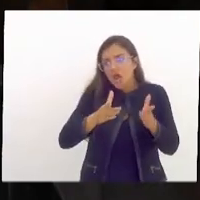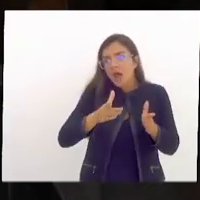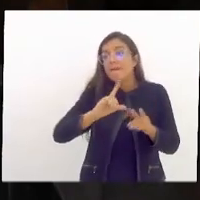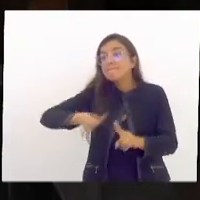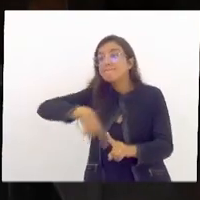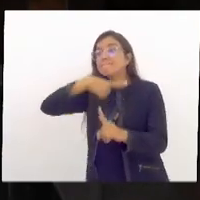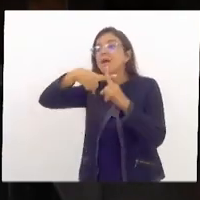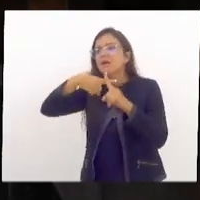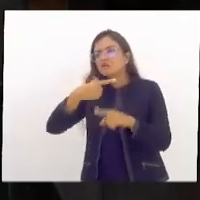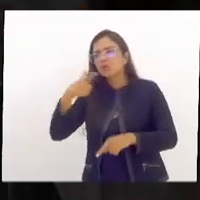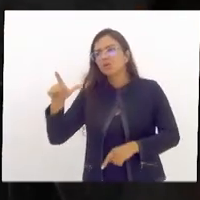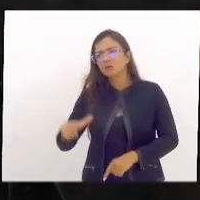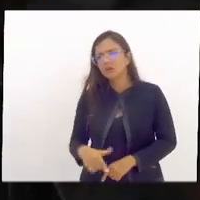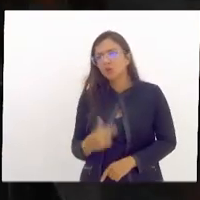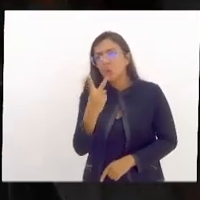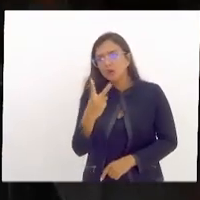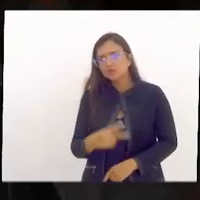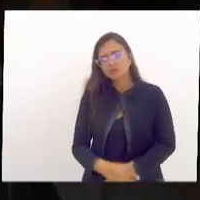no futuro.